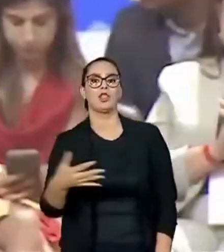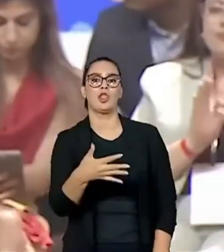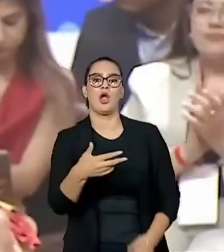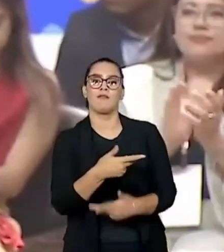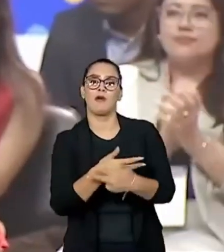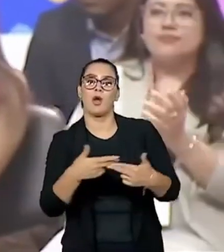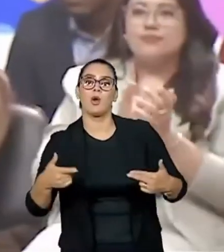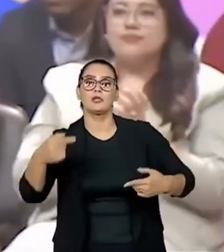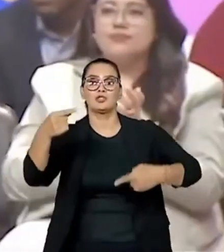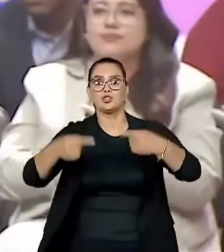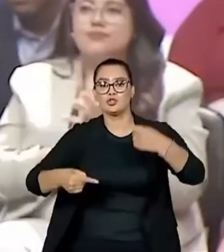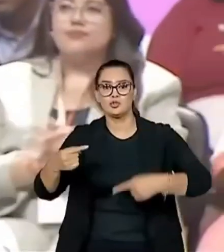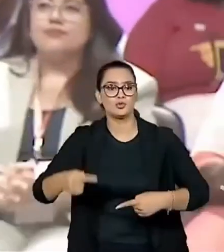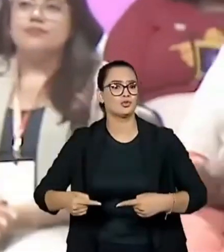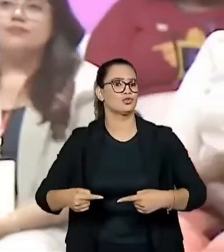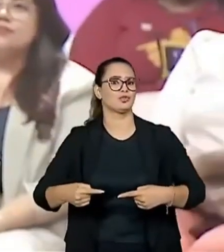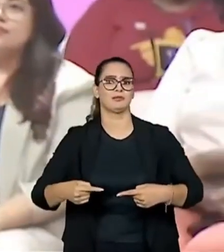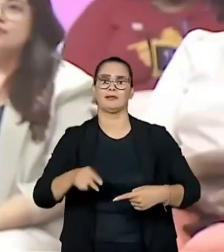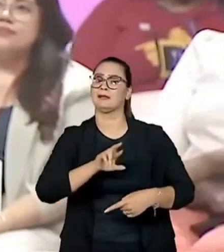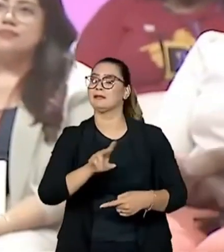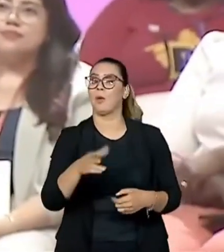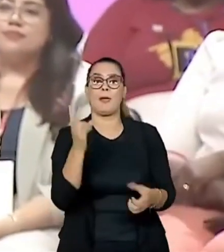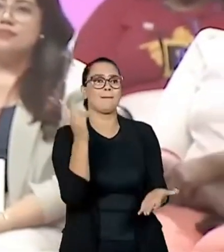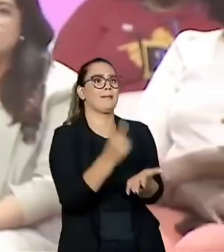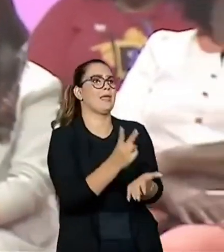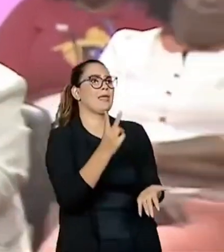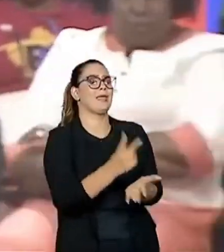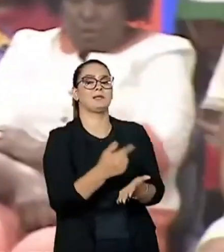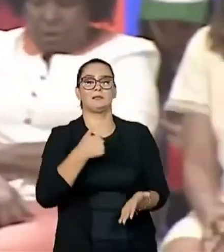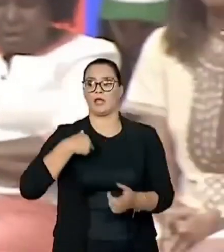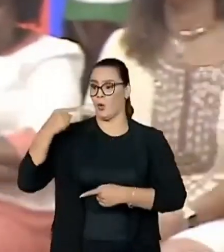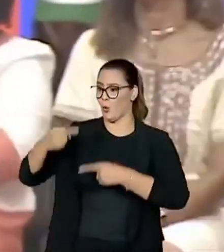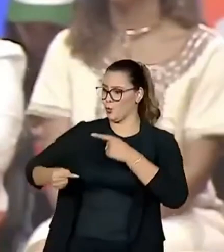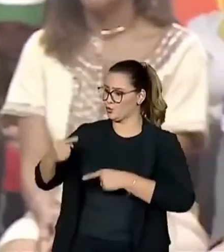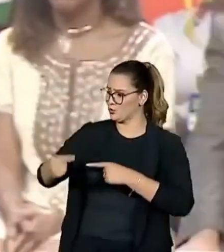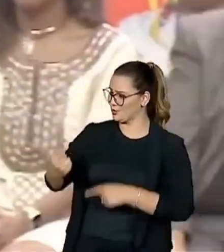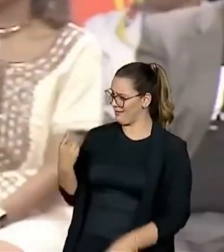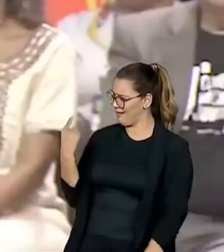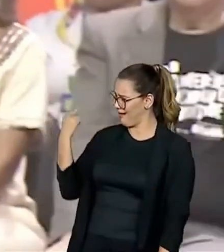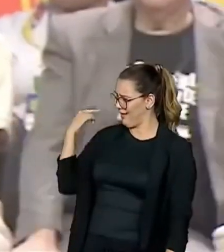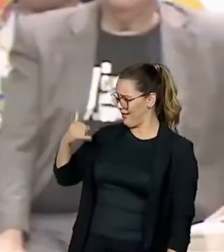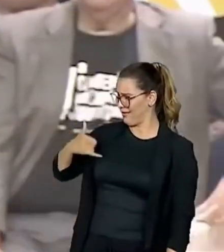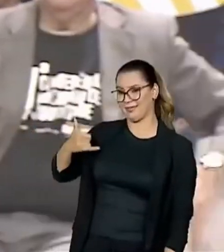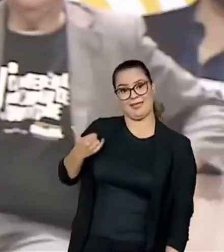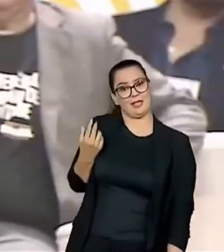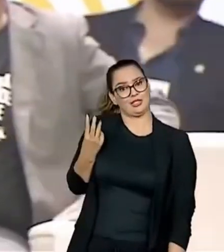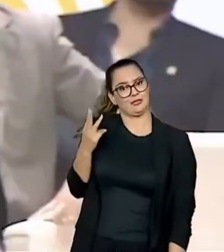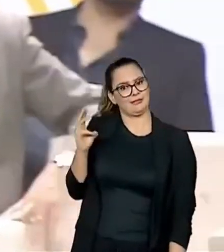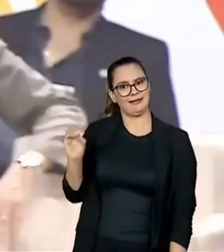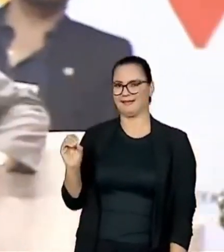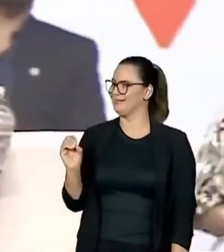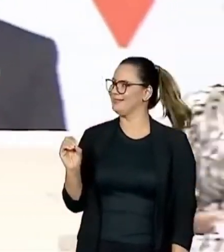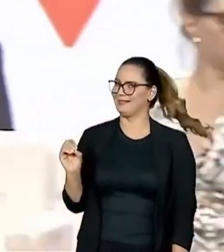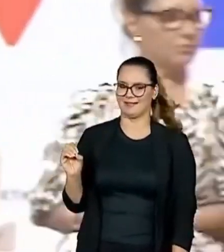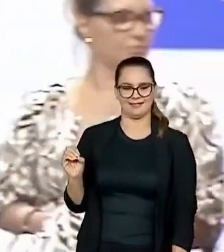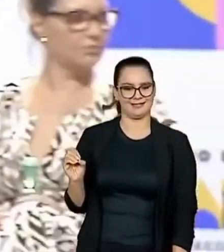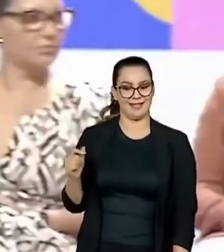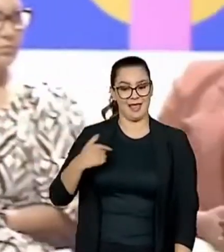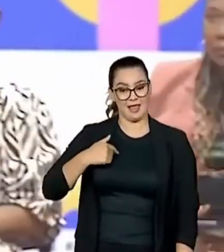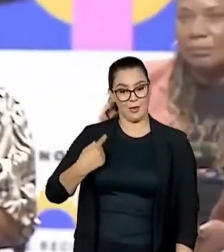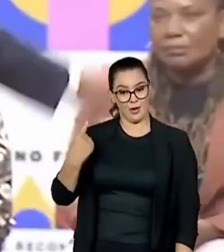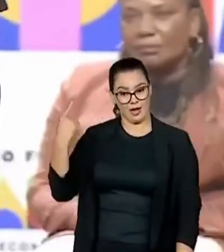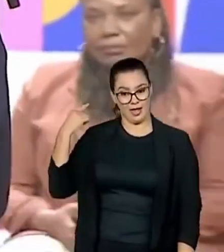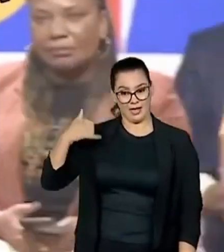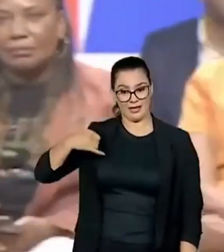para discutir. Não é mais as mesmas que eu discutia quando eu tinha 30 anos de idade. Eu, quando tinha